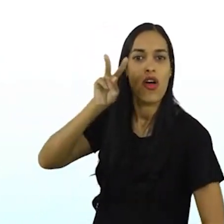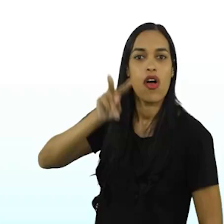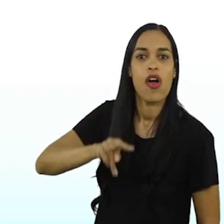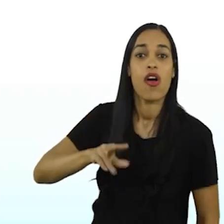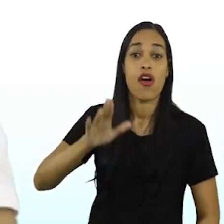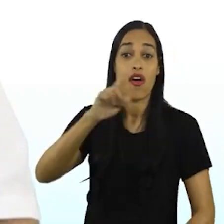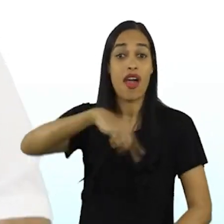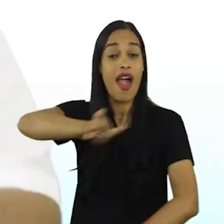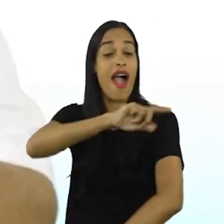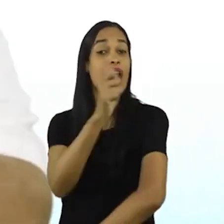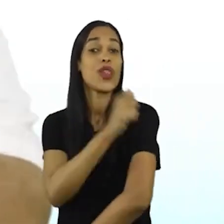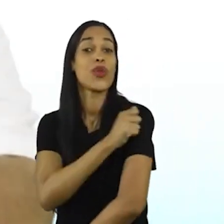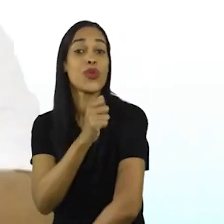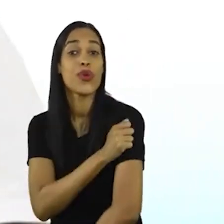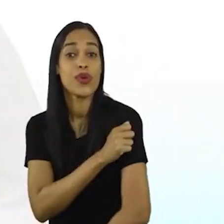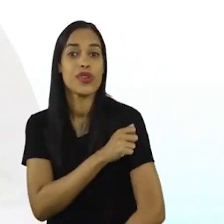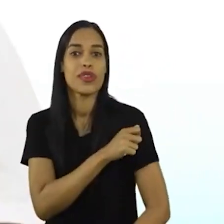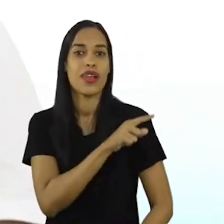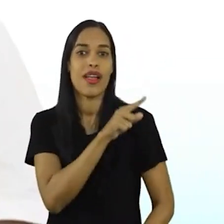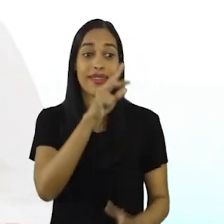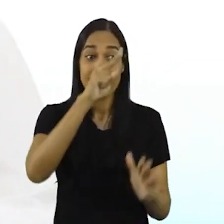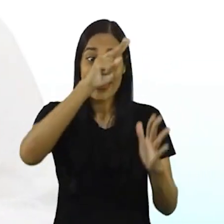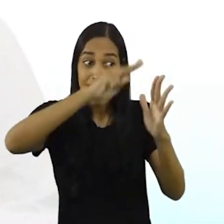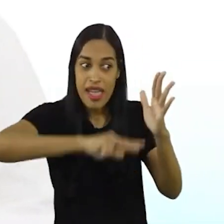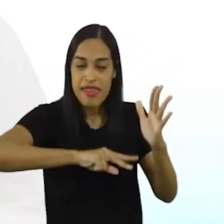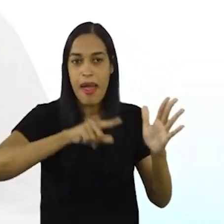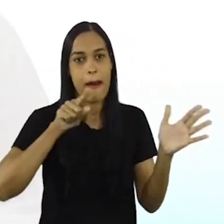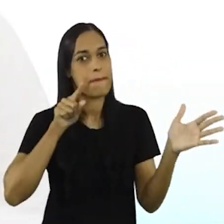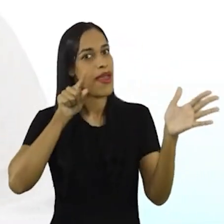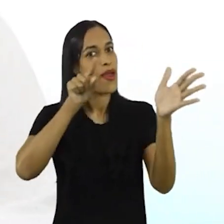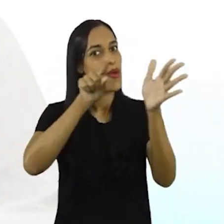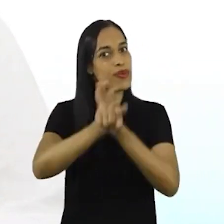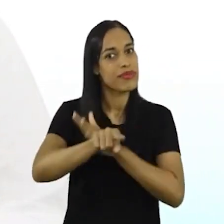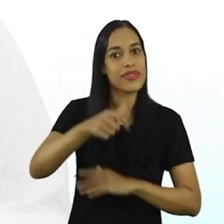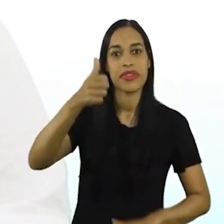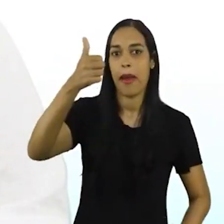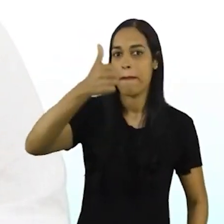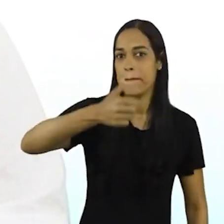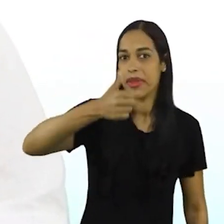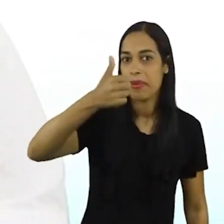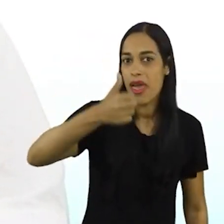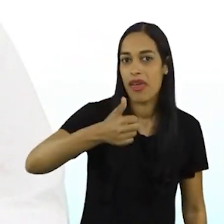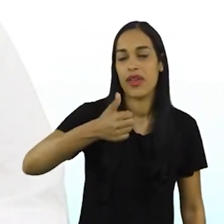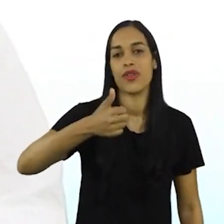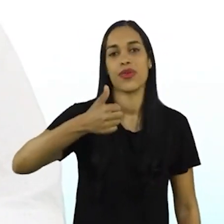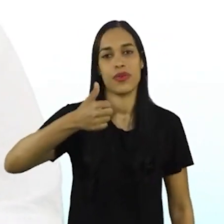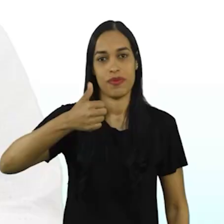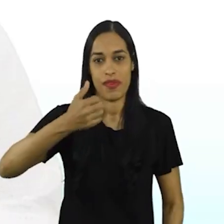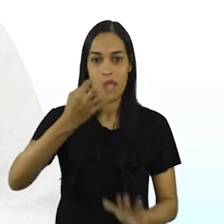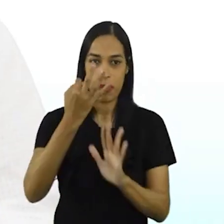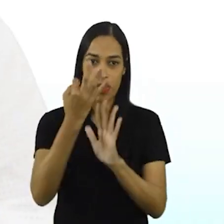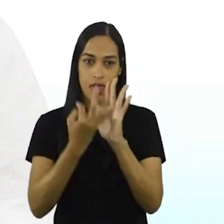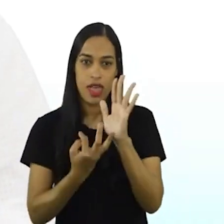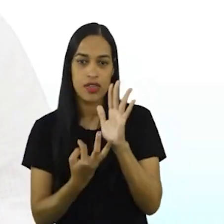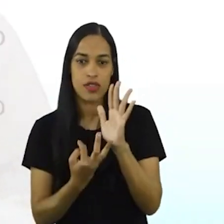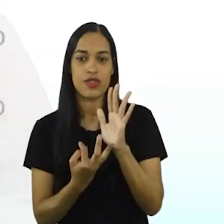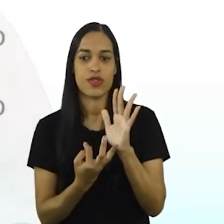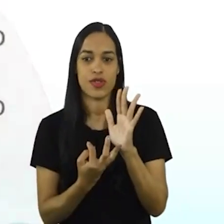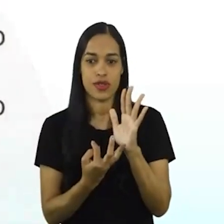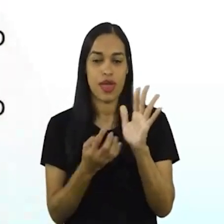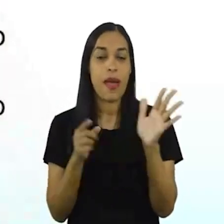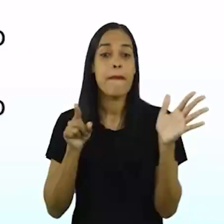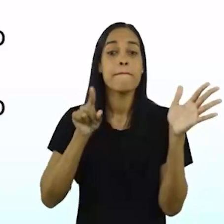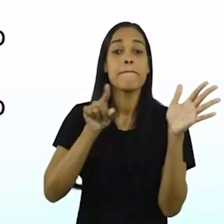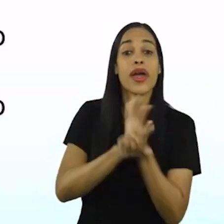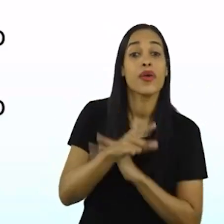comigo. Ó, fera, leia o comando da questão. Primeiro. Aí depois você vai para o texto.